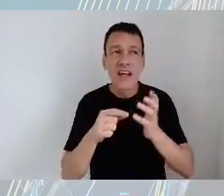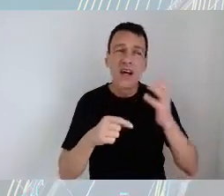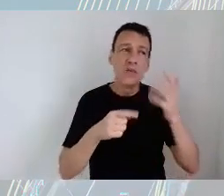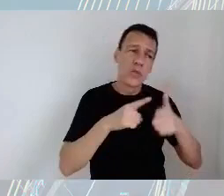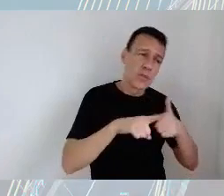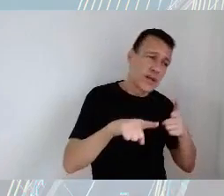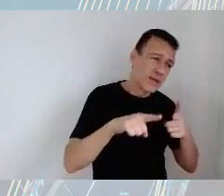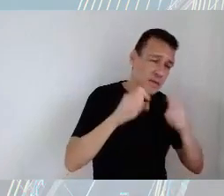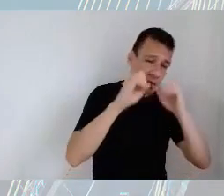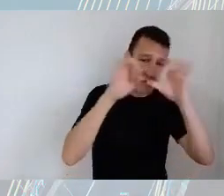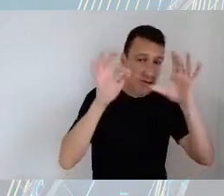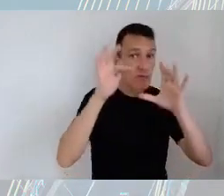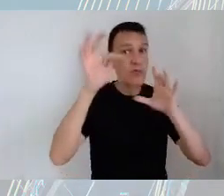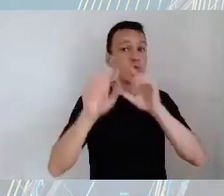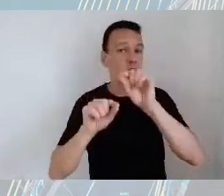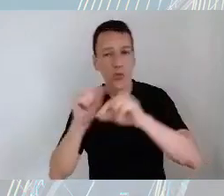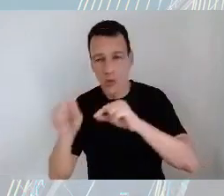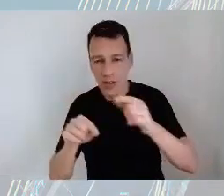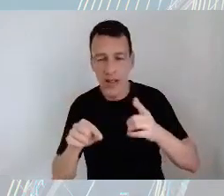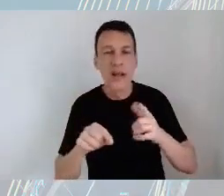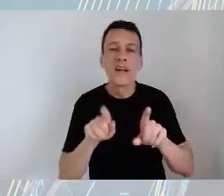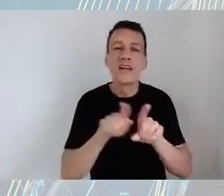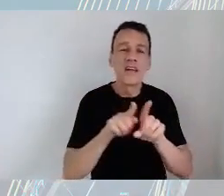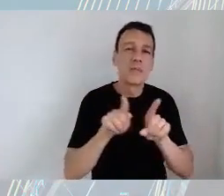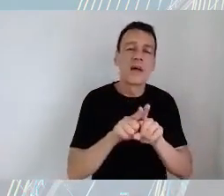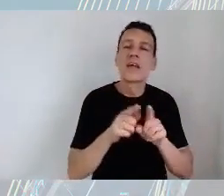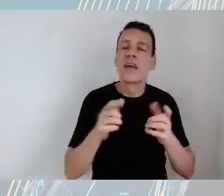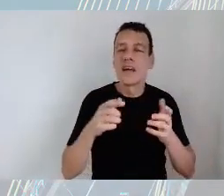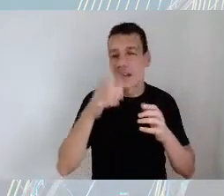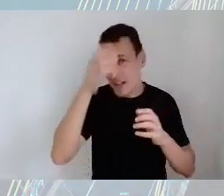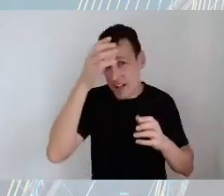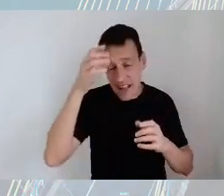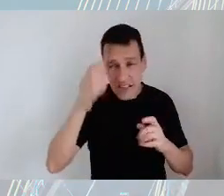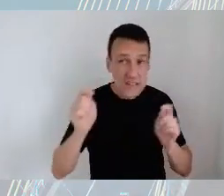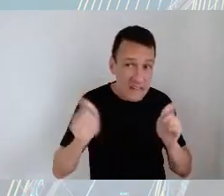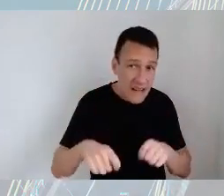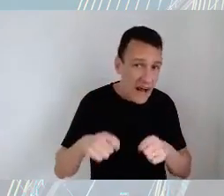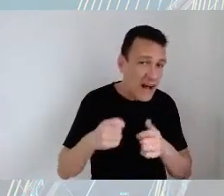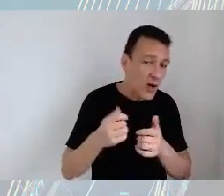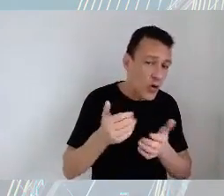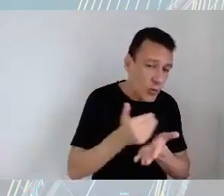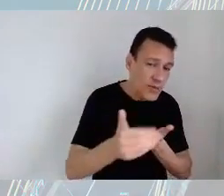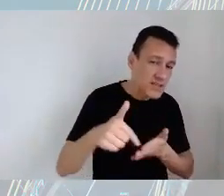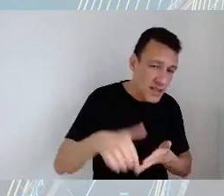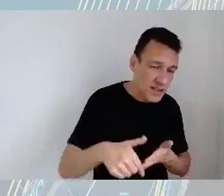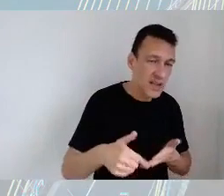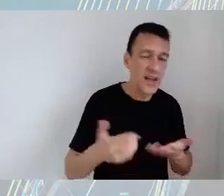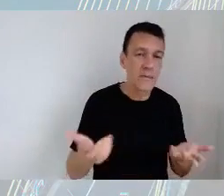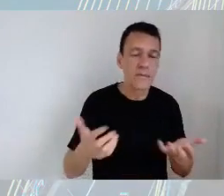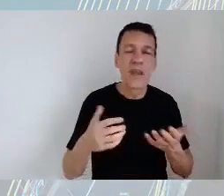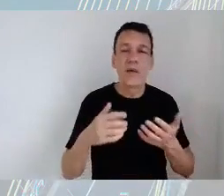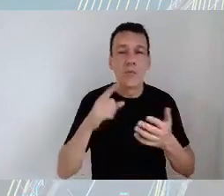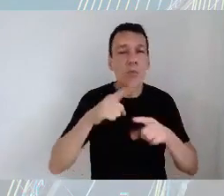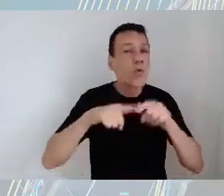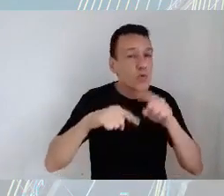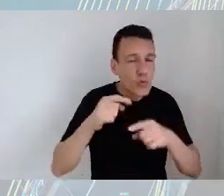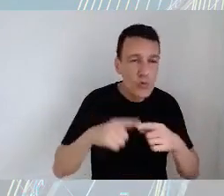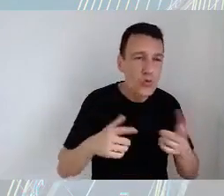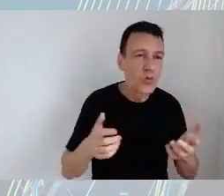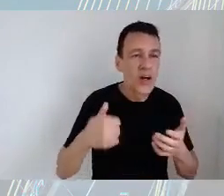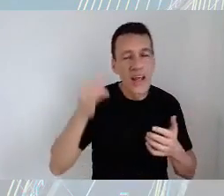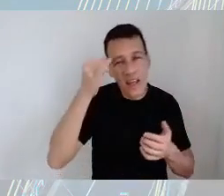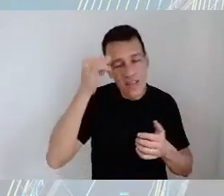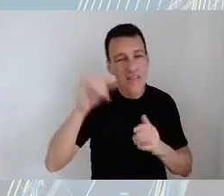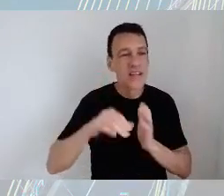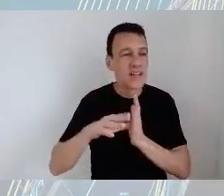qualificação de clientes, propensão à compra de produtos, risco, créditos e fraudes, Customer Insights, com muita Generative AI, que eu